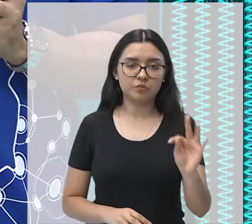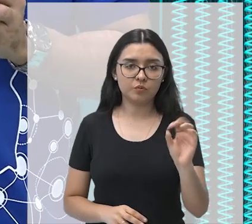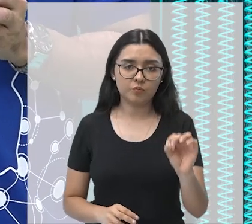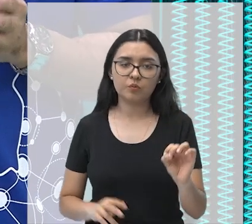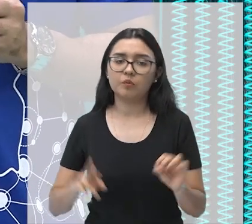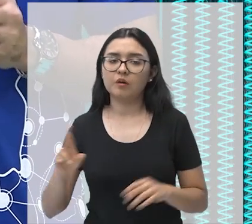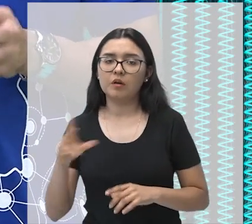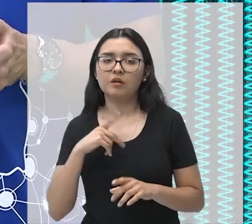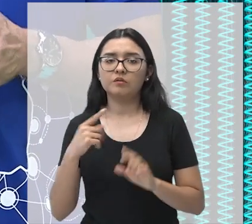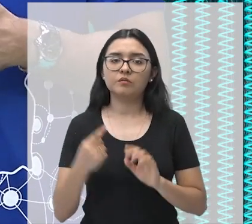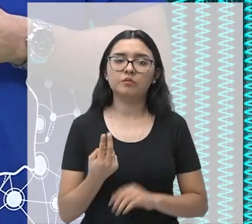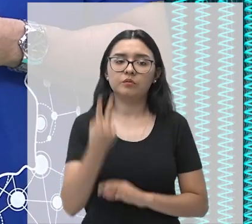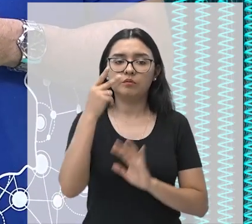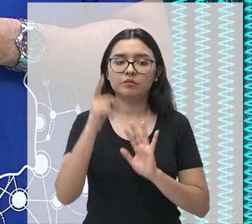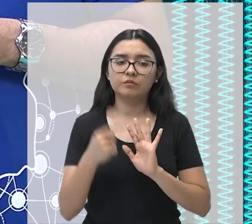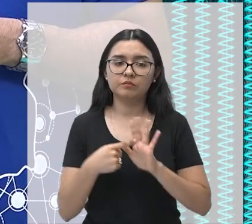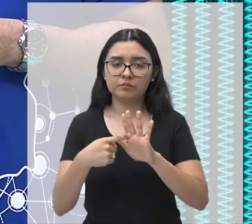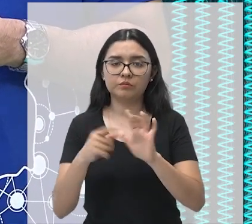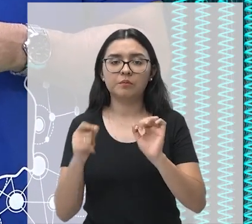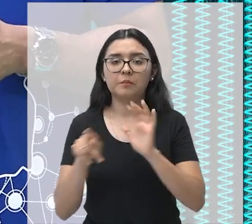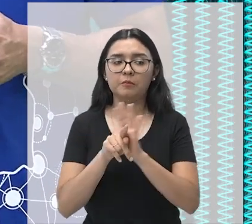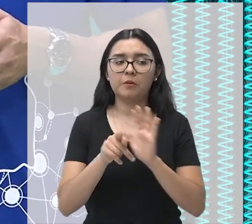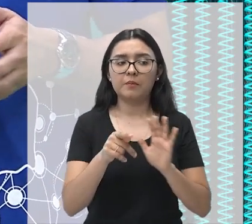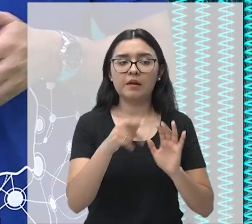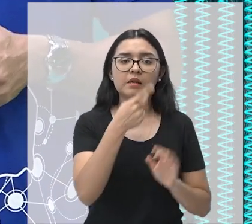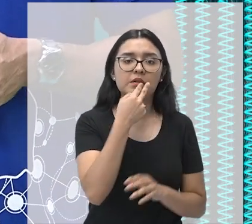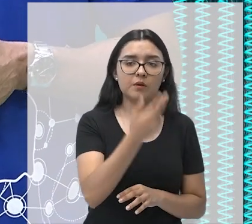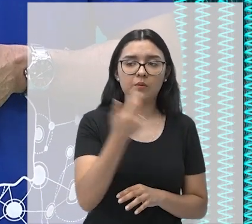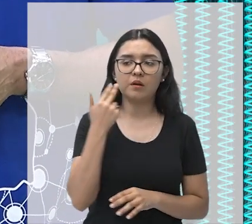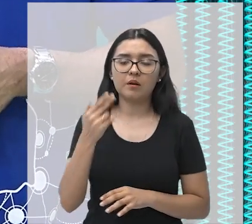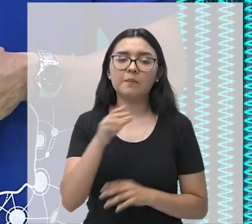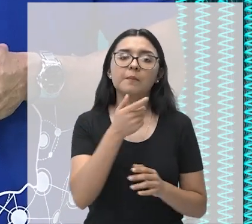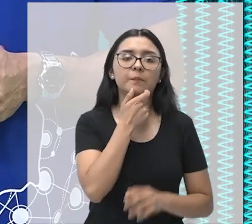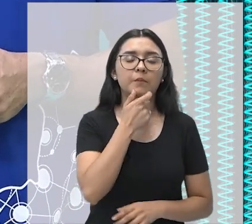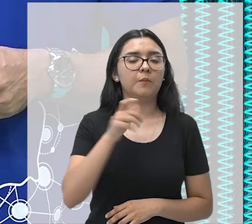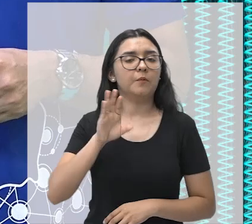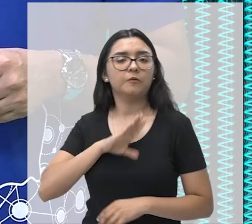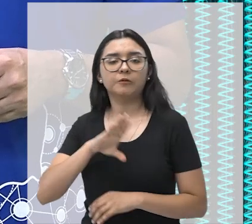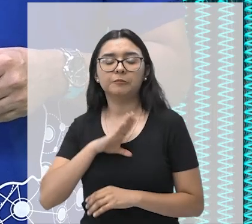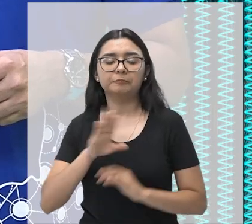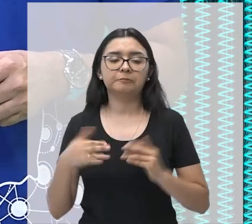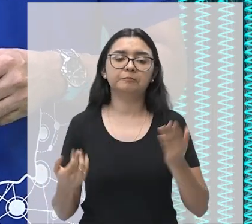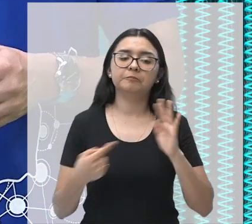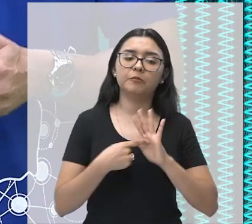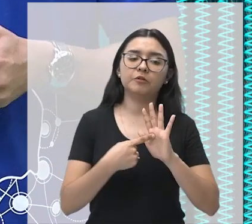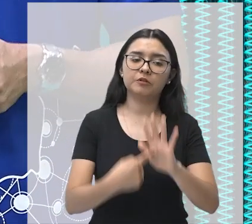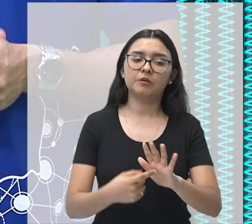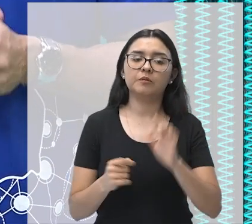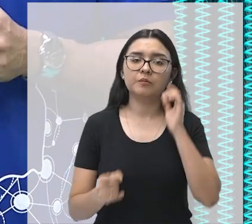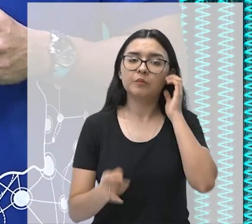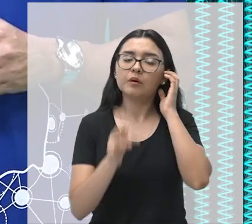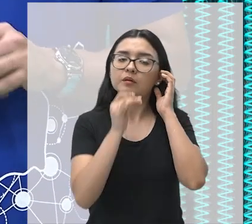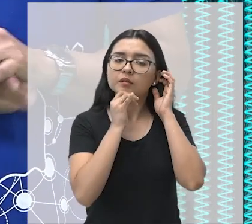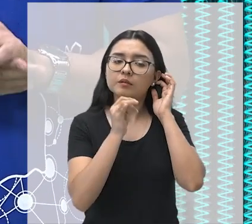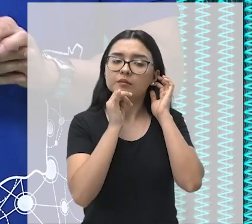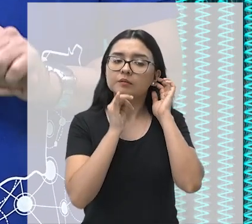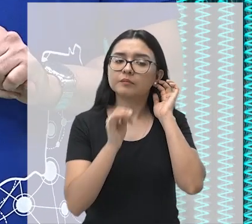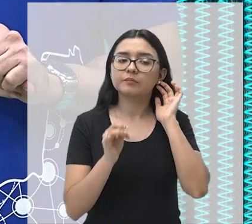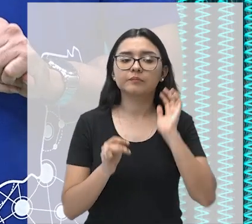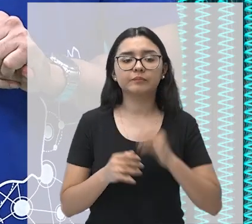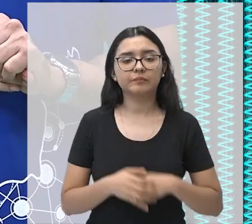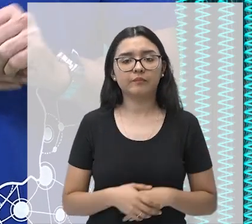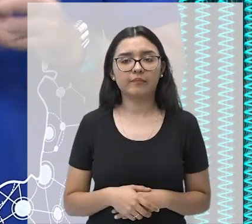são dois indicativos na sua respectiva língua, né, de infinitivo. Olha só o exemplo que eu tenho para vocês.